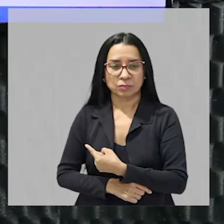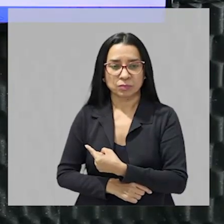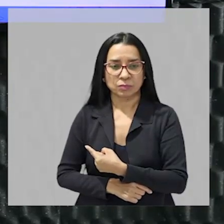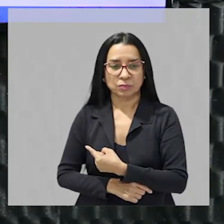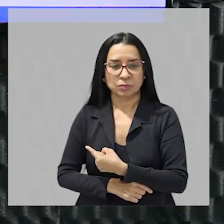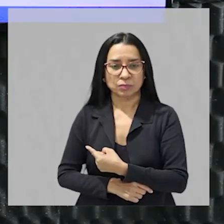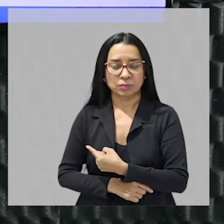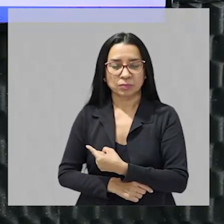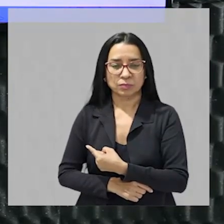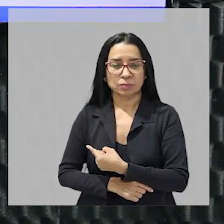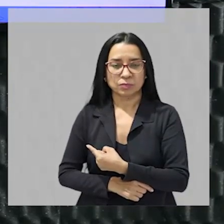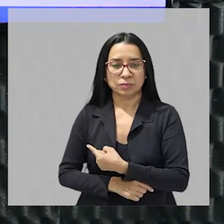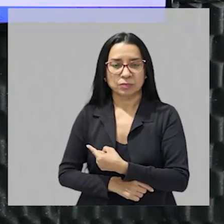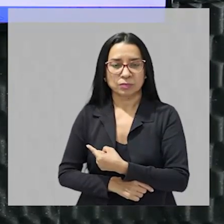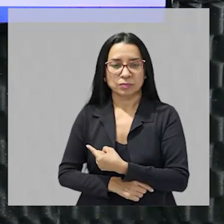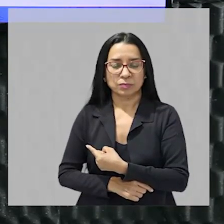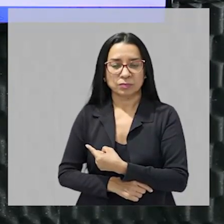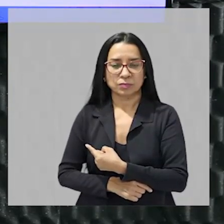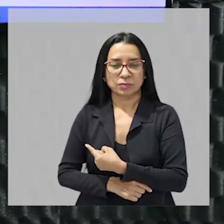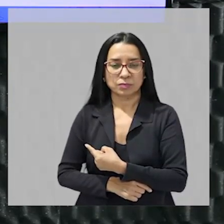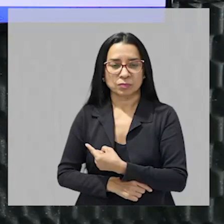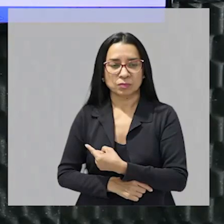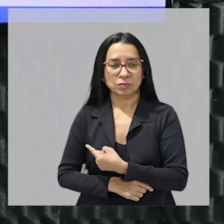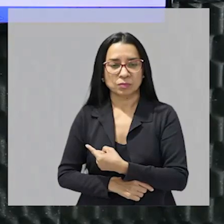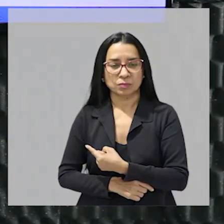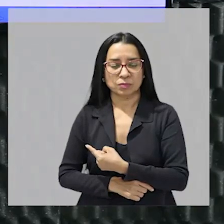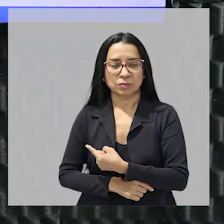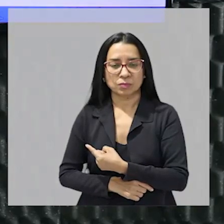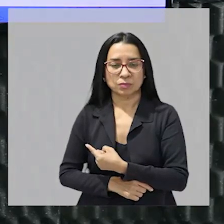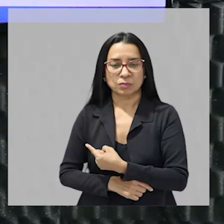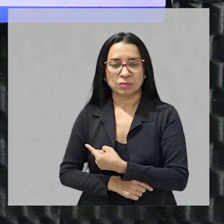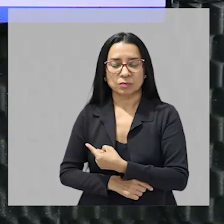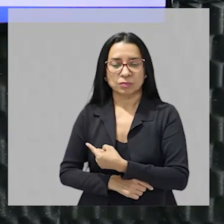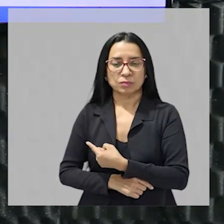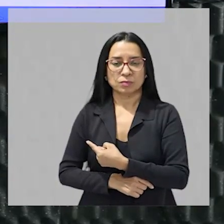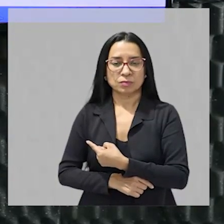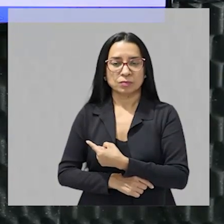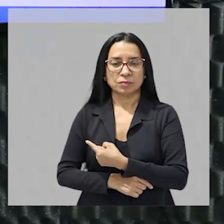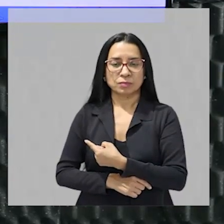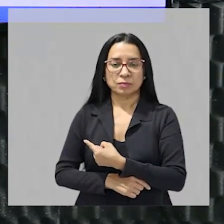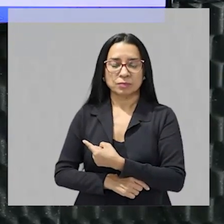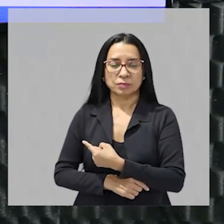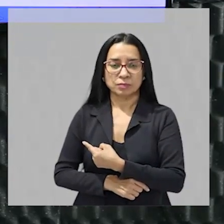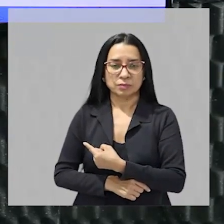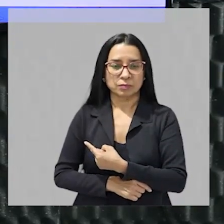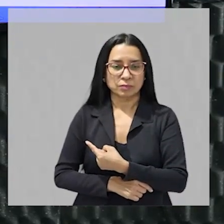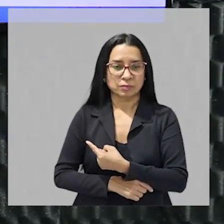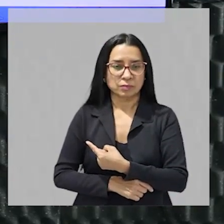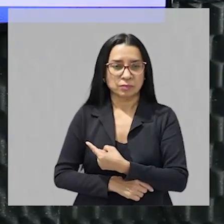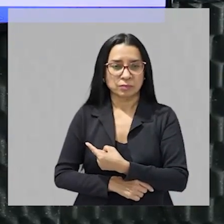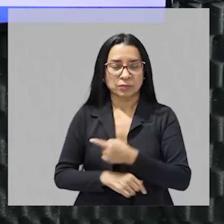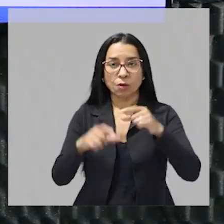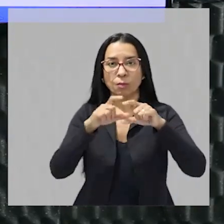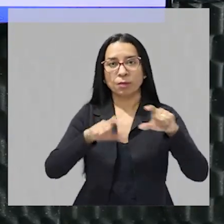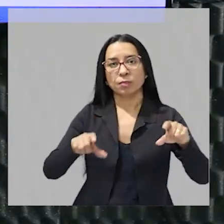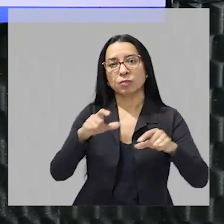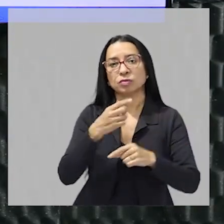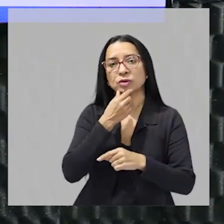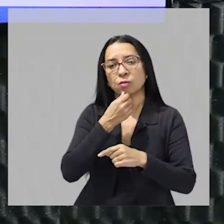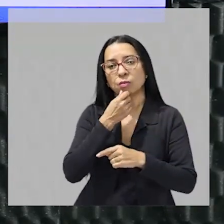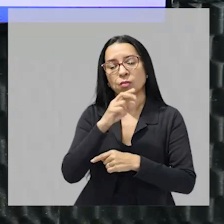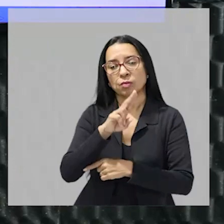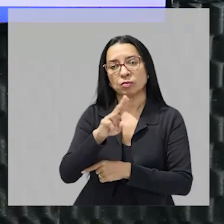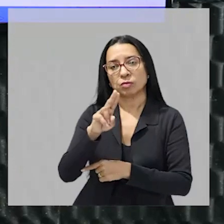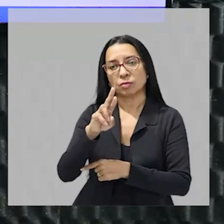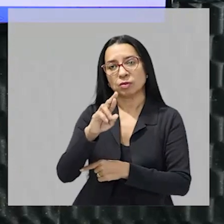petróleo, né, não passa de um negro veneno. E sabemos que por tudo isso vivemos bem menos. Uma música de Roberto Carlos bem bacana